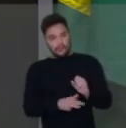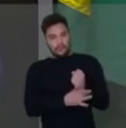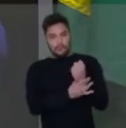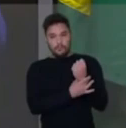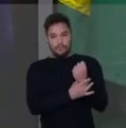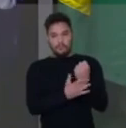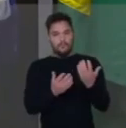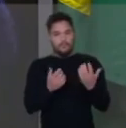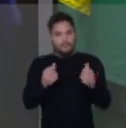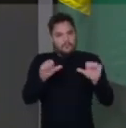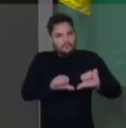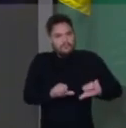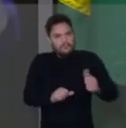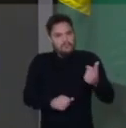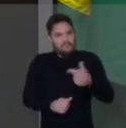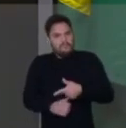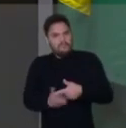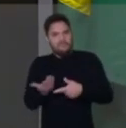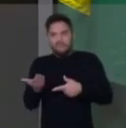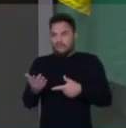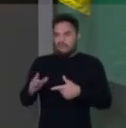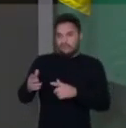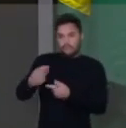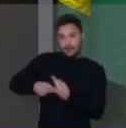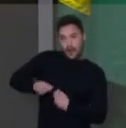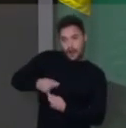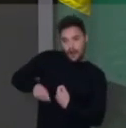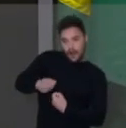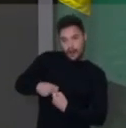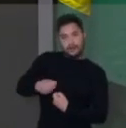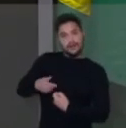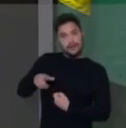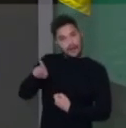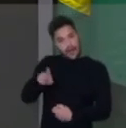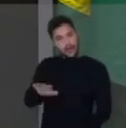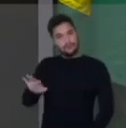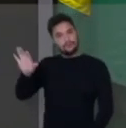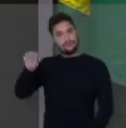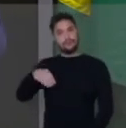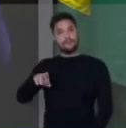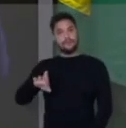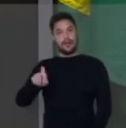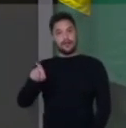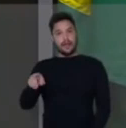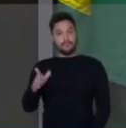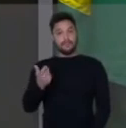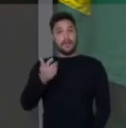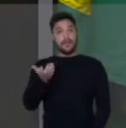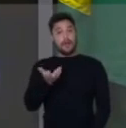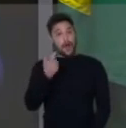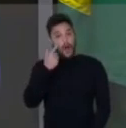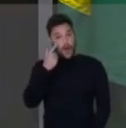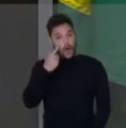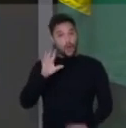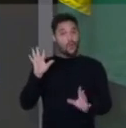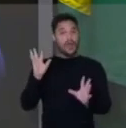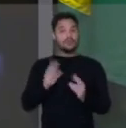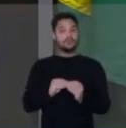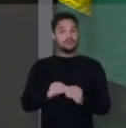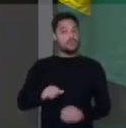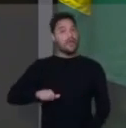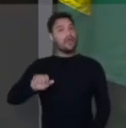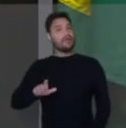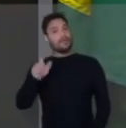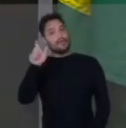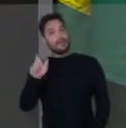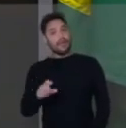pior e mais perigoso do que os bandidos lá no Complexo da Maré. Agora, vamos fazer um breve resumo aqui de quem é, afinal de contas, o nosso